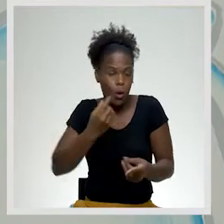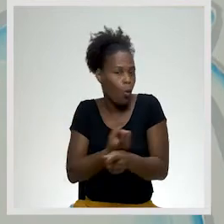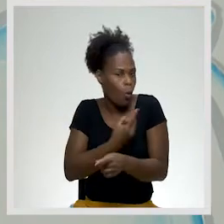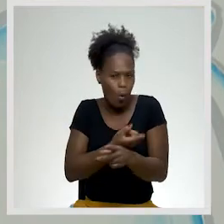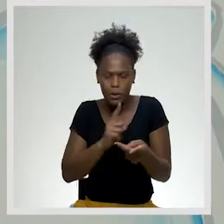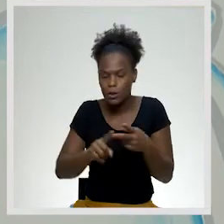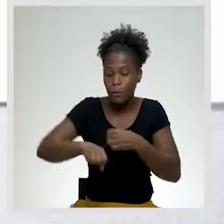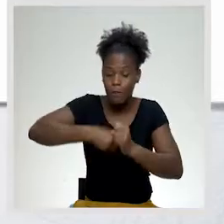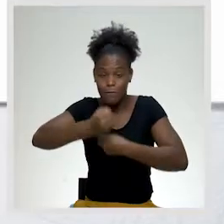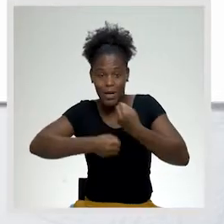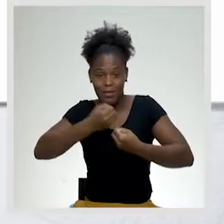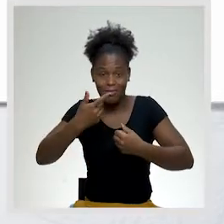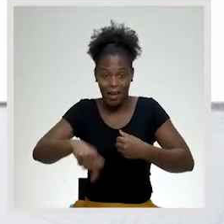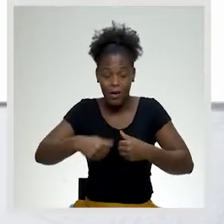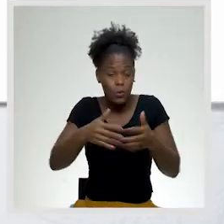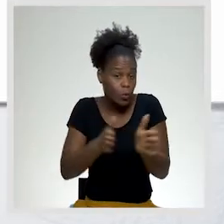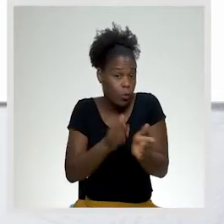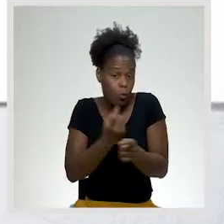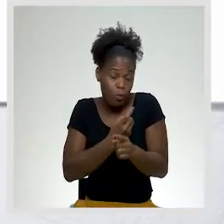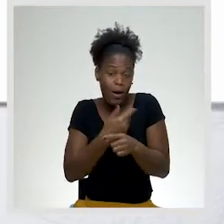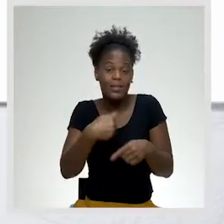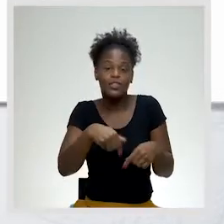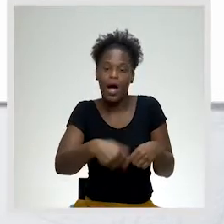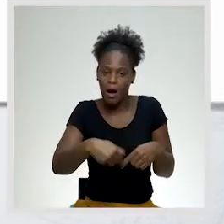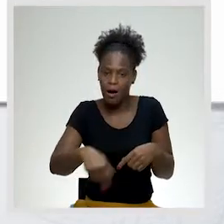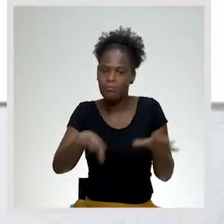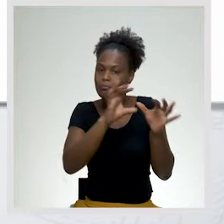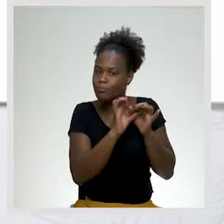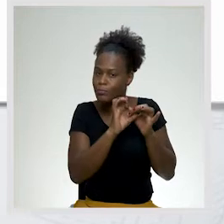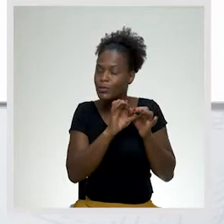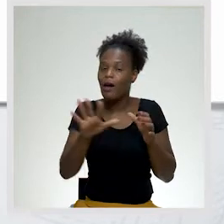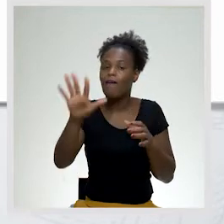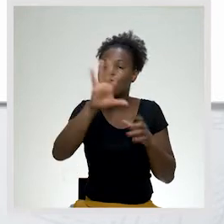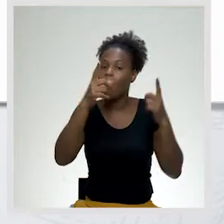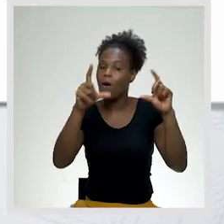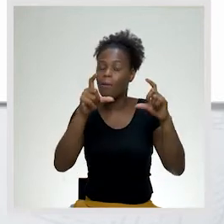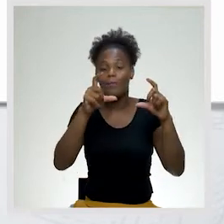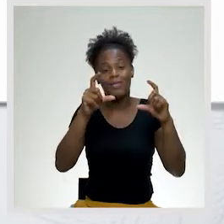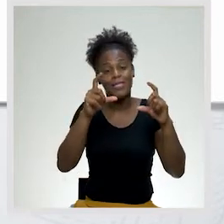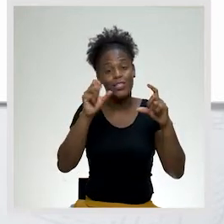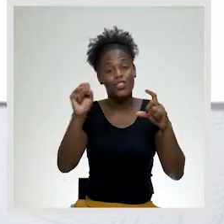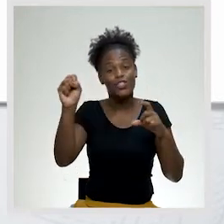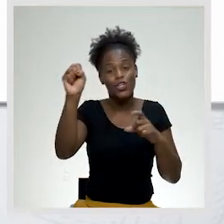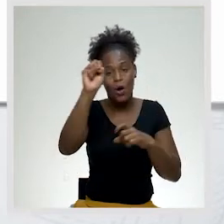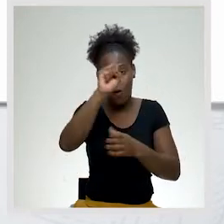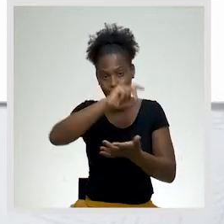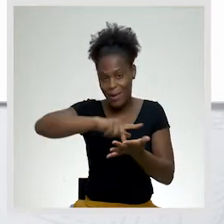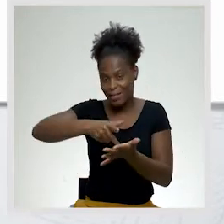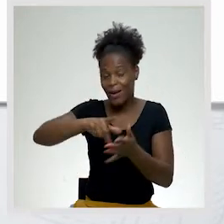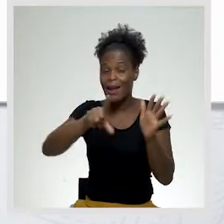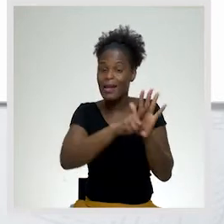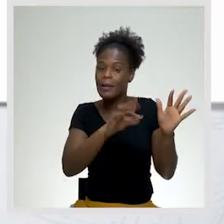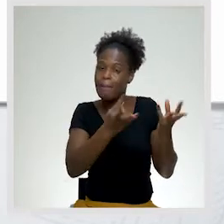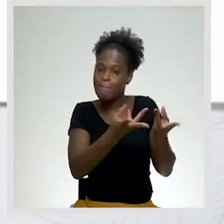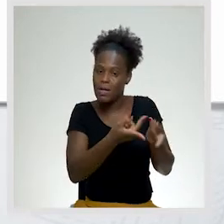e movimento, tudo está submetido à forma geométrica e às leis